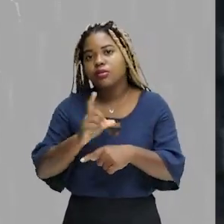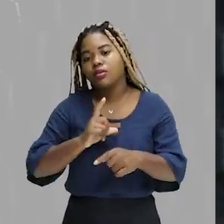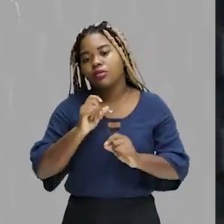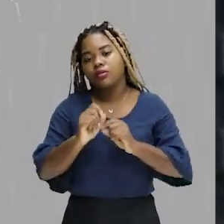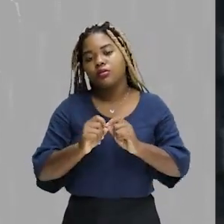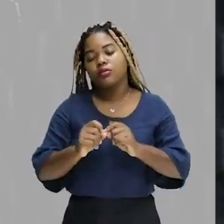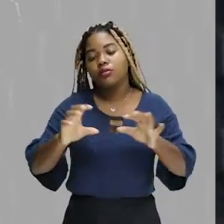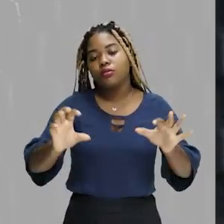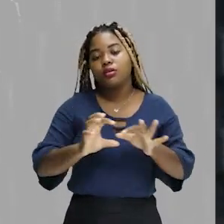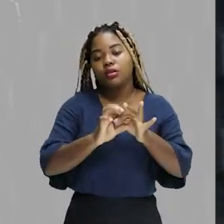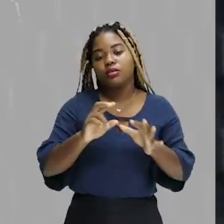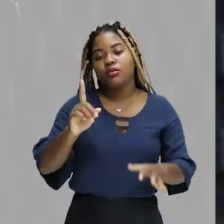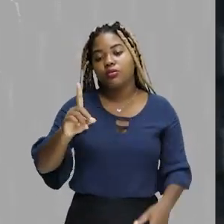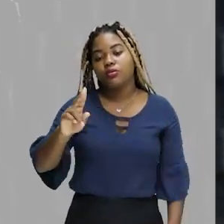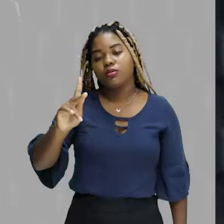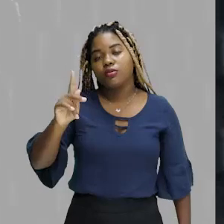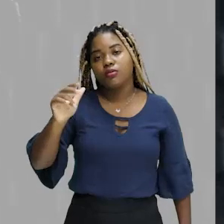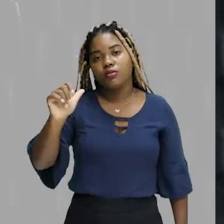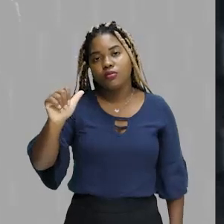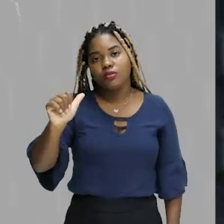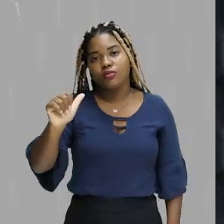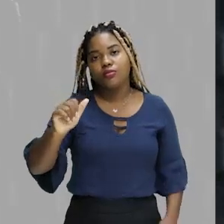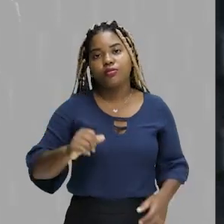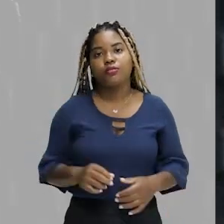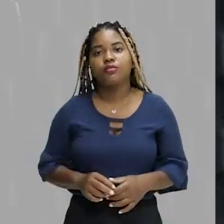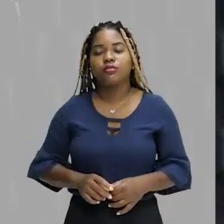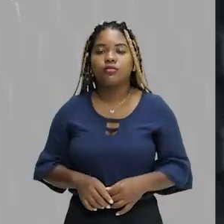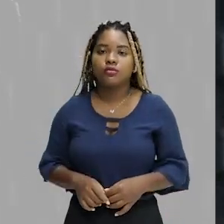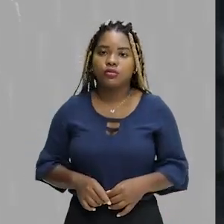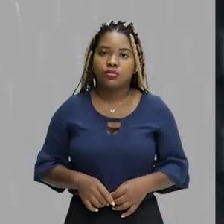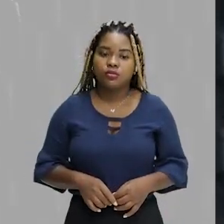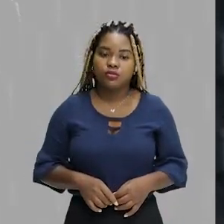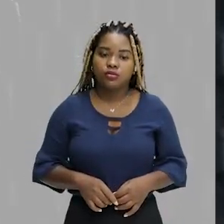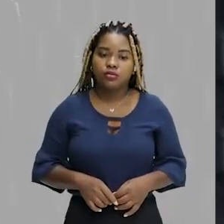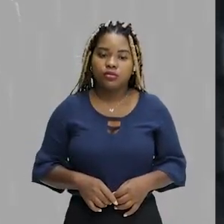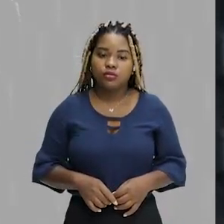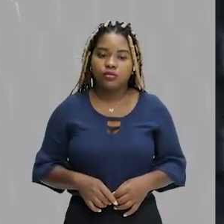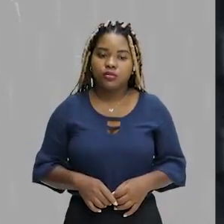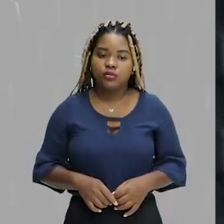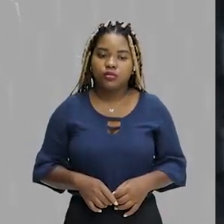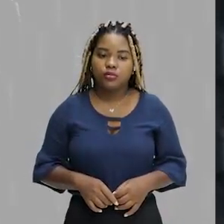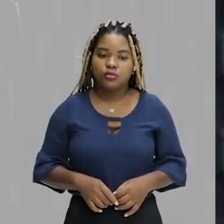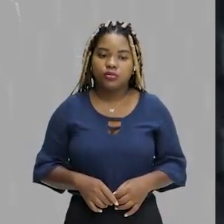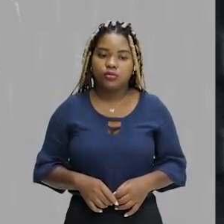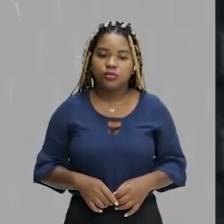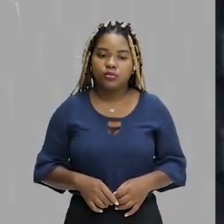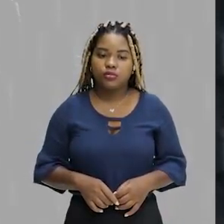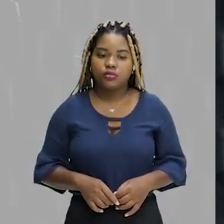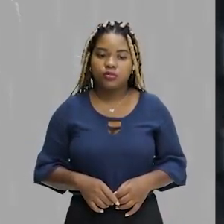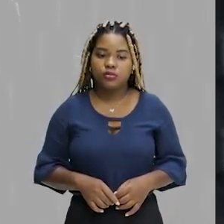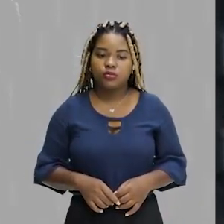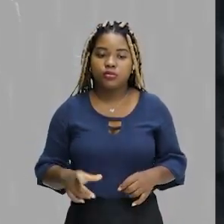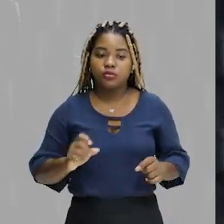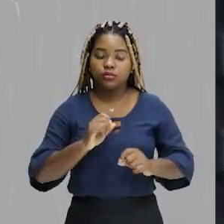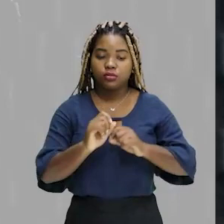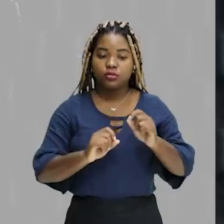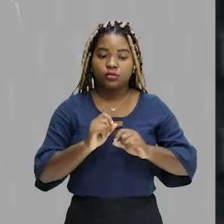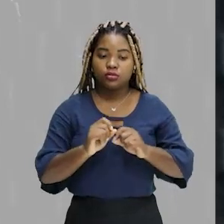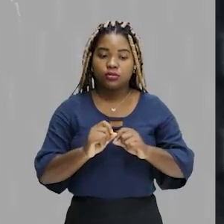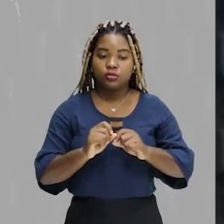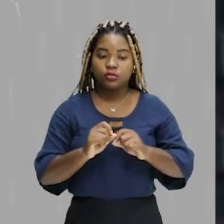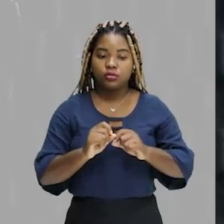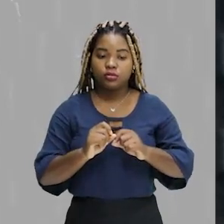é um ciclo de 5 carbonos com uma ligação dupla. Esse ciclopenteno ele tem fórmula